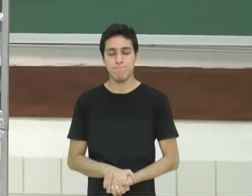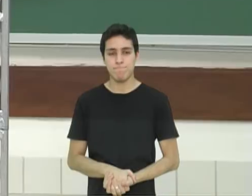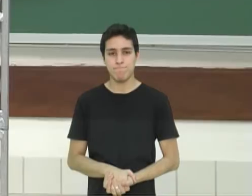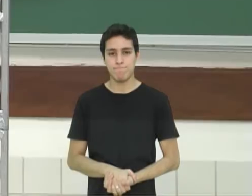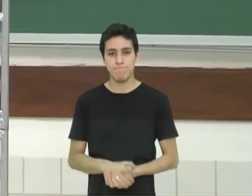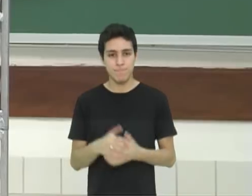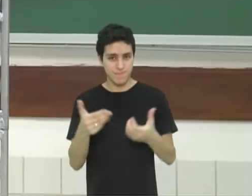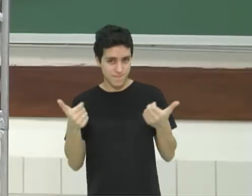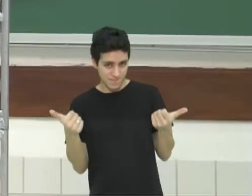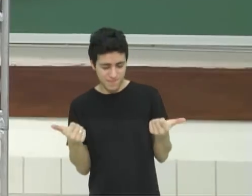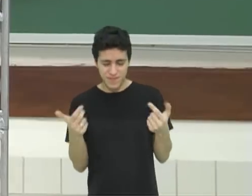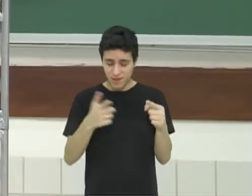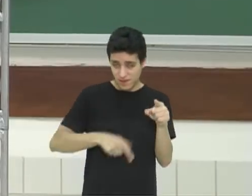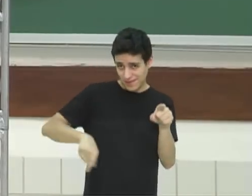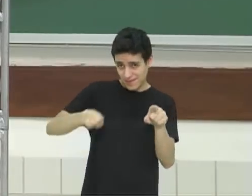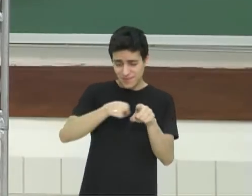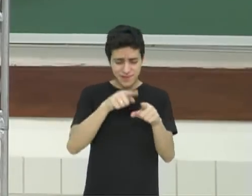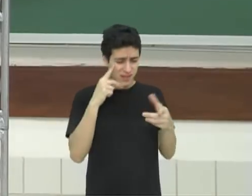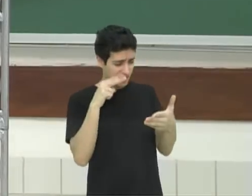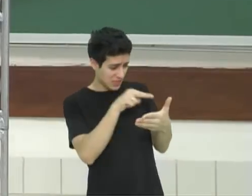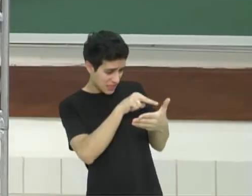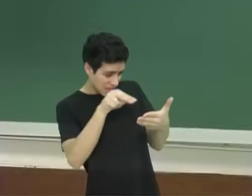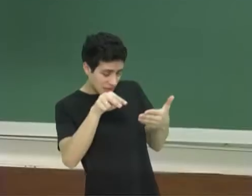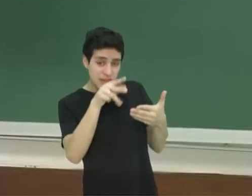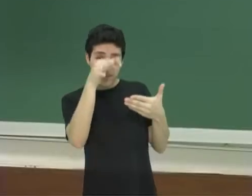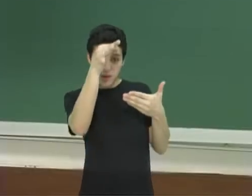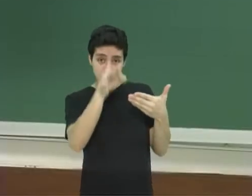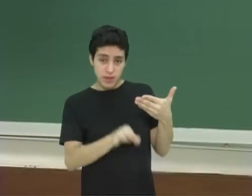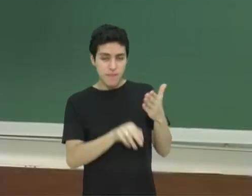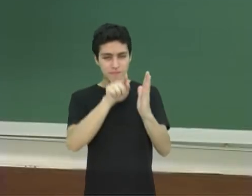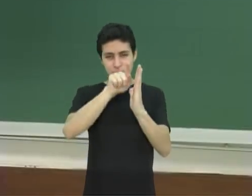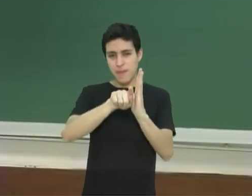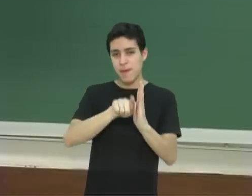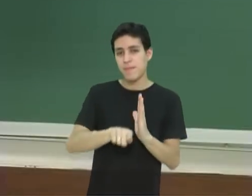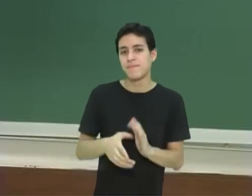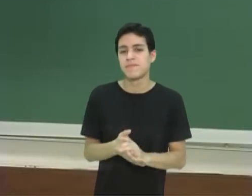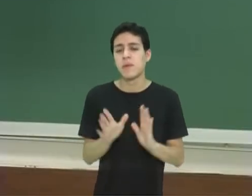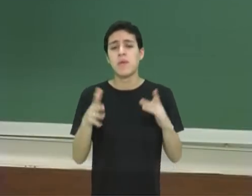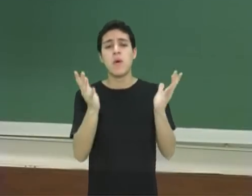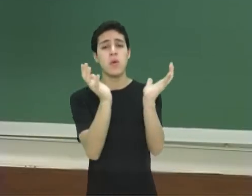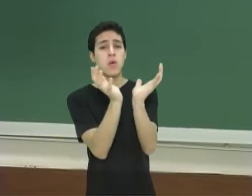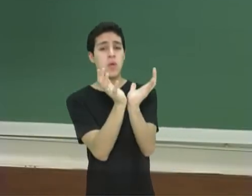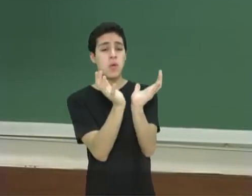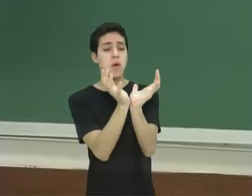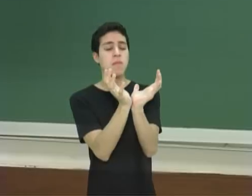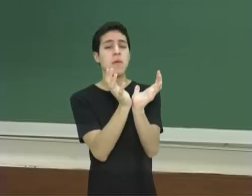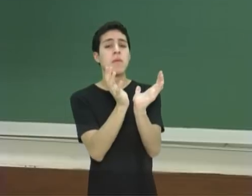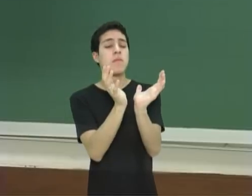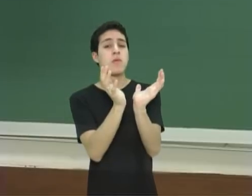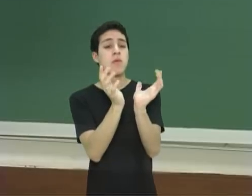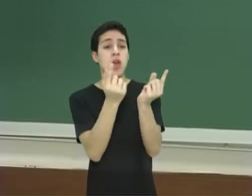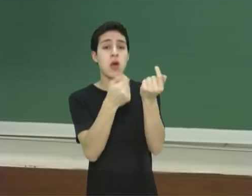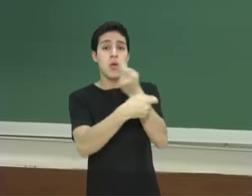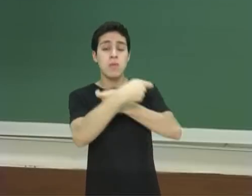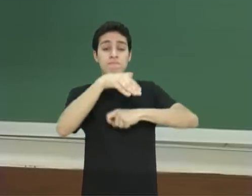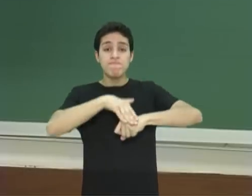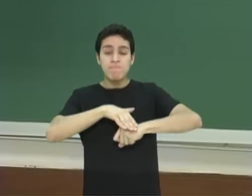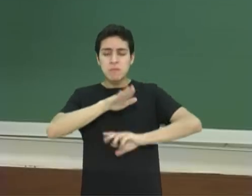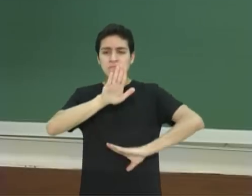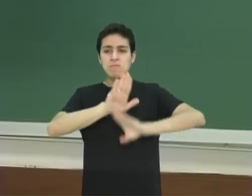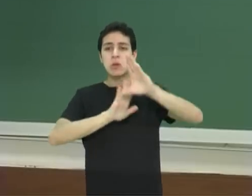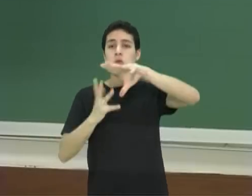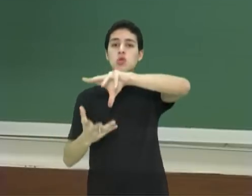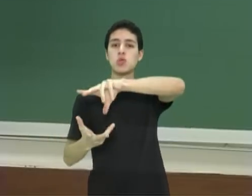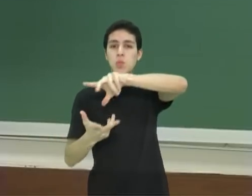Aí, pessoal, estamos de volta. Vamos à releitura e à correção do nosso quiz, né? Qual é o bloco econômico mais desenvolvido do planeta? Sem